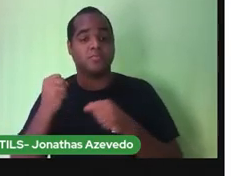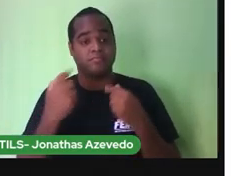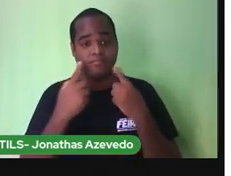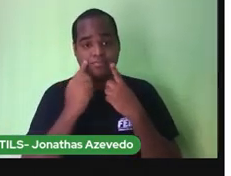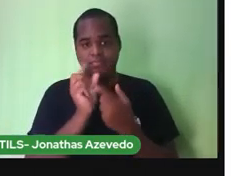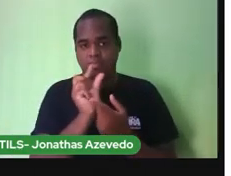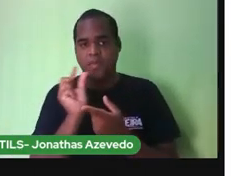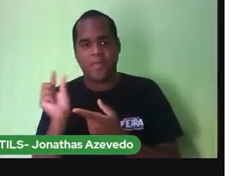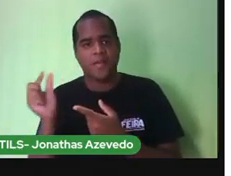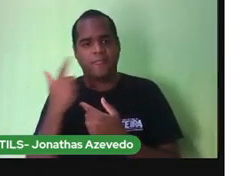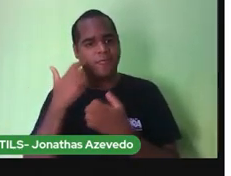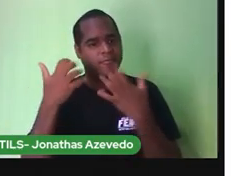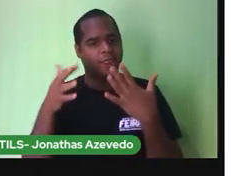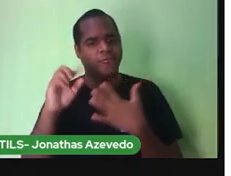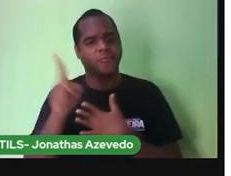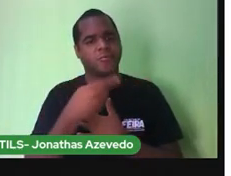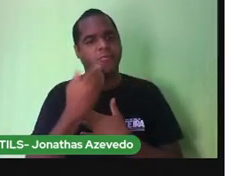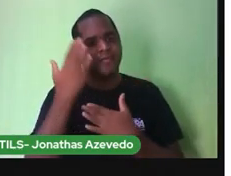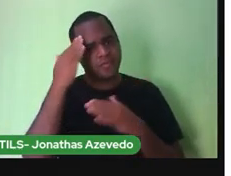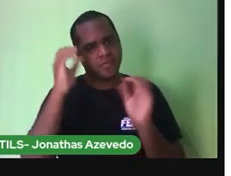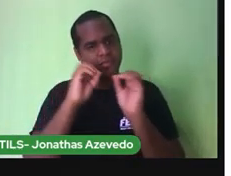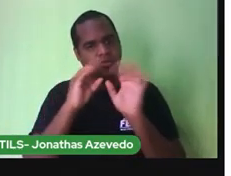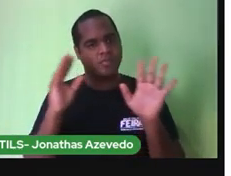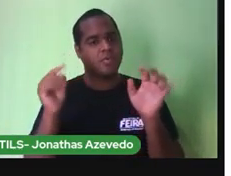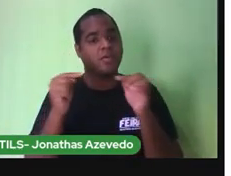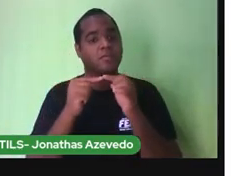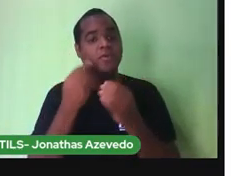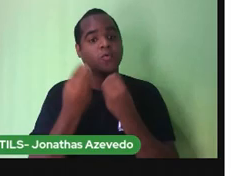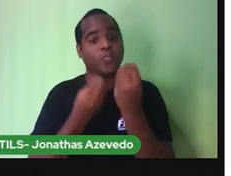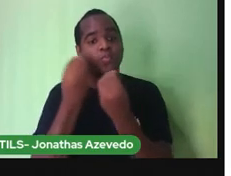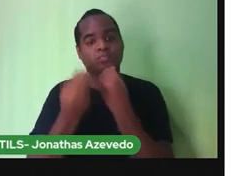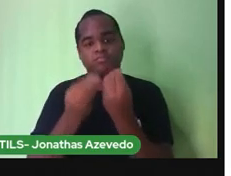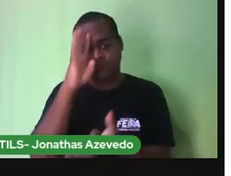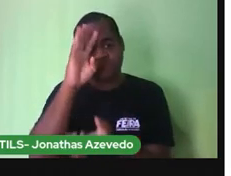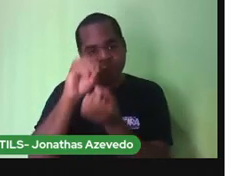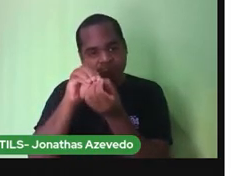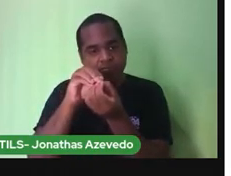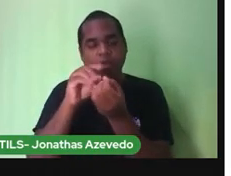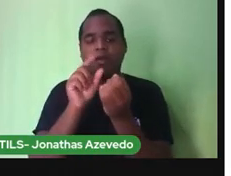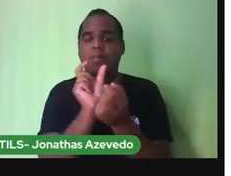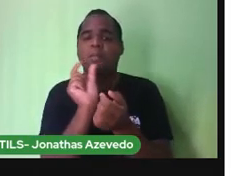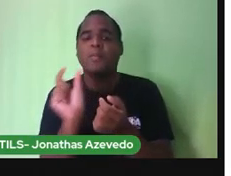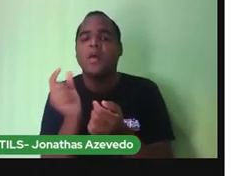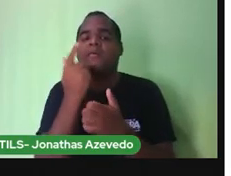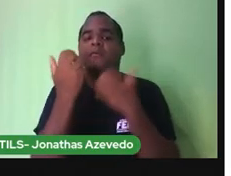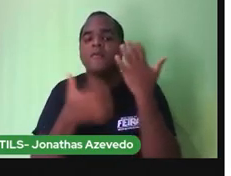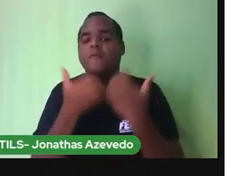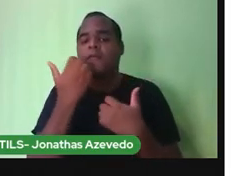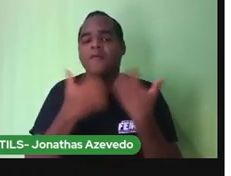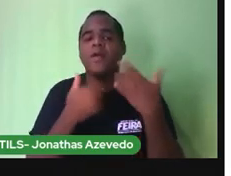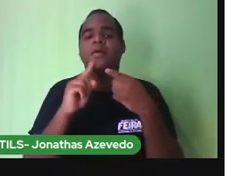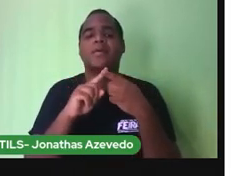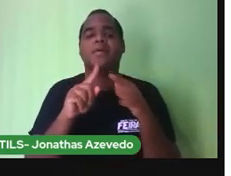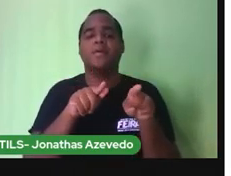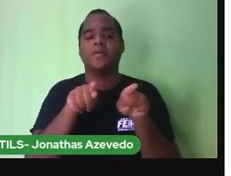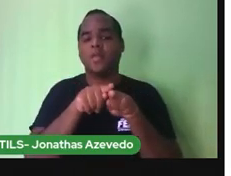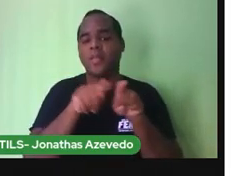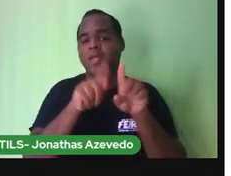a gente consegue identificar a quantidade de sílabas a quantidade de